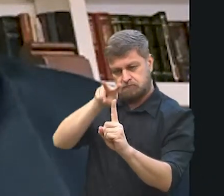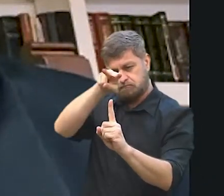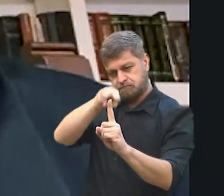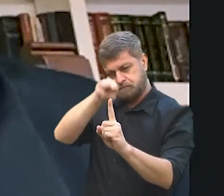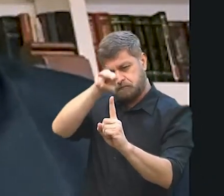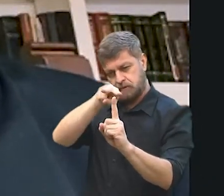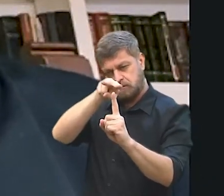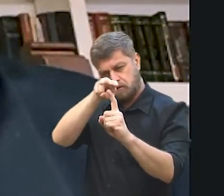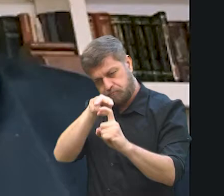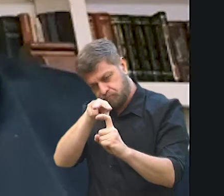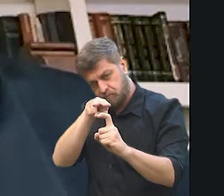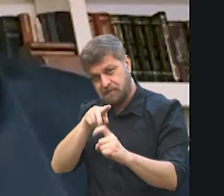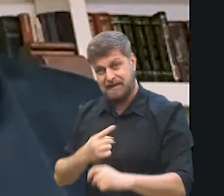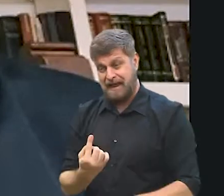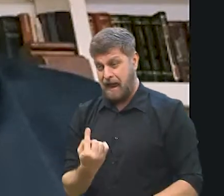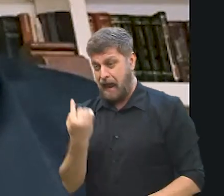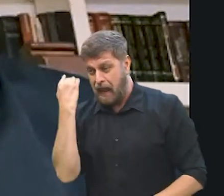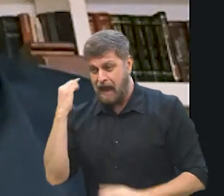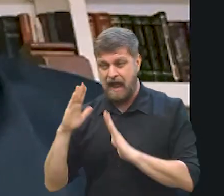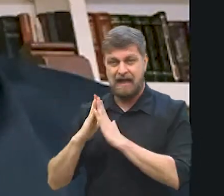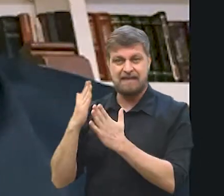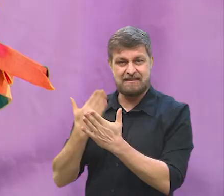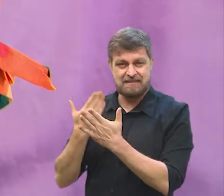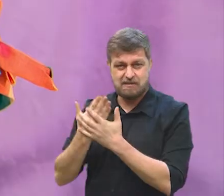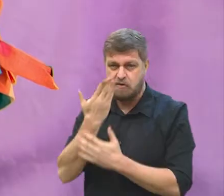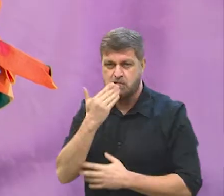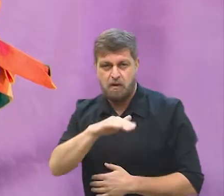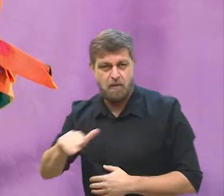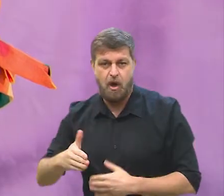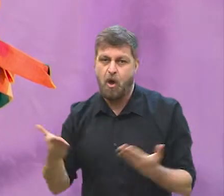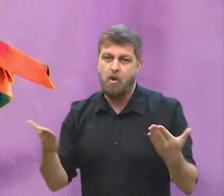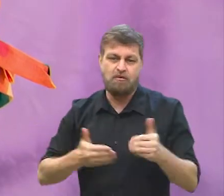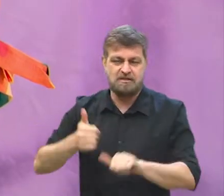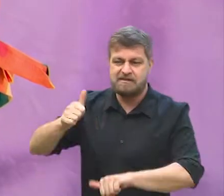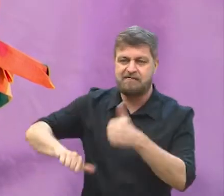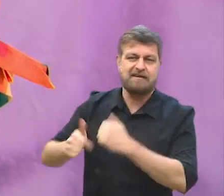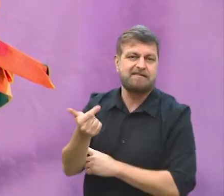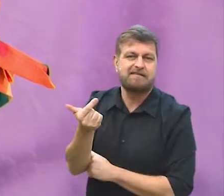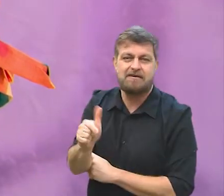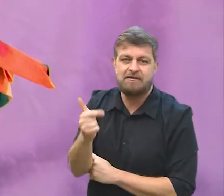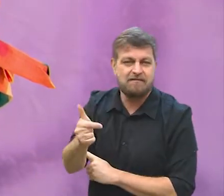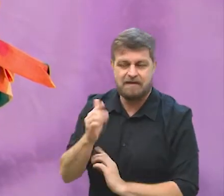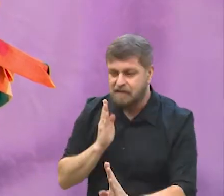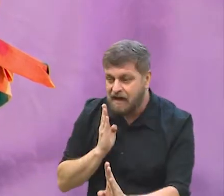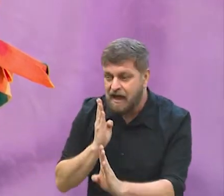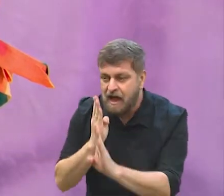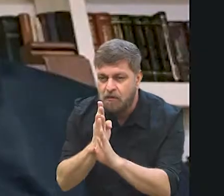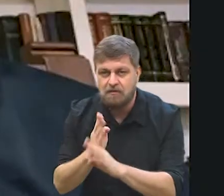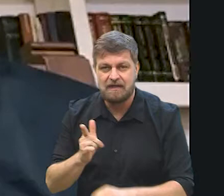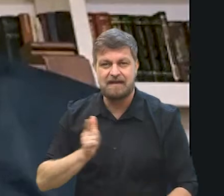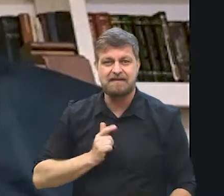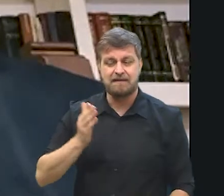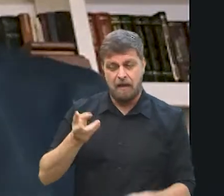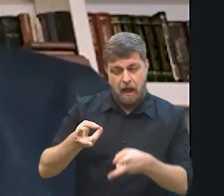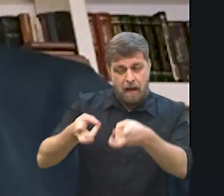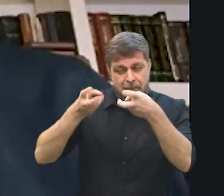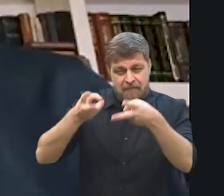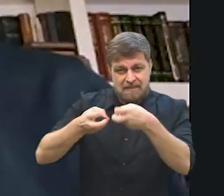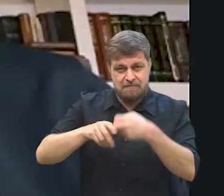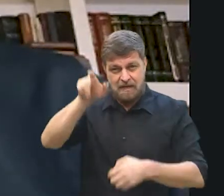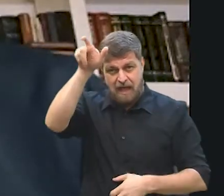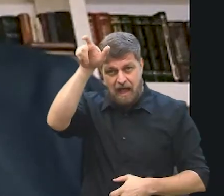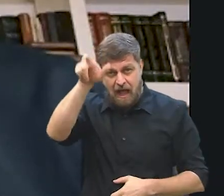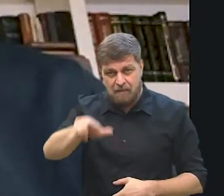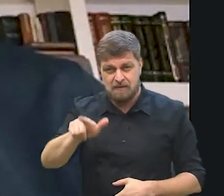isso desde a época de universidade nas escolas primárias, hoje não faz mais, para identificar alterações que podem levar